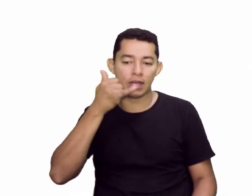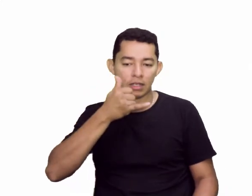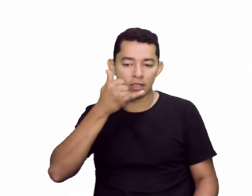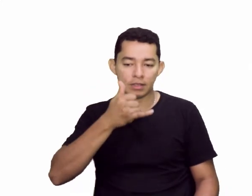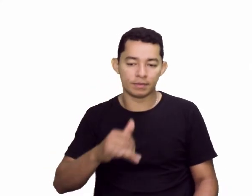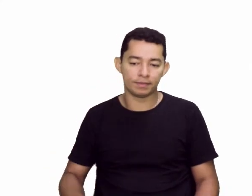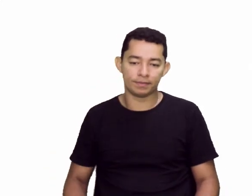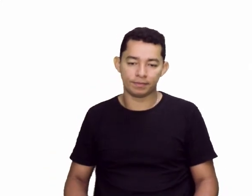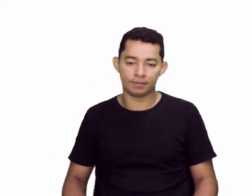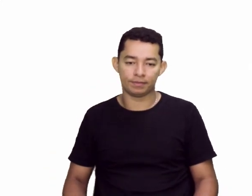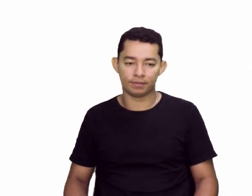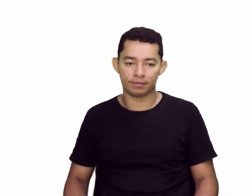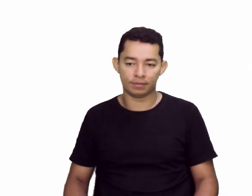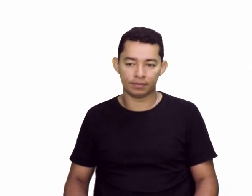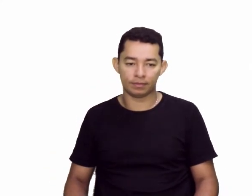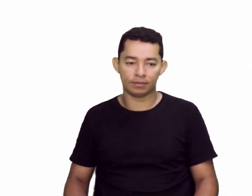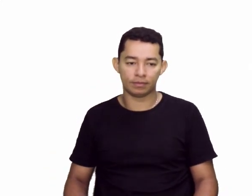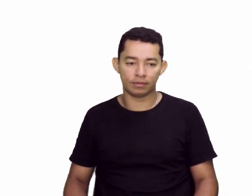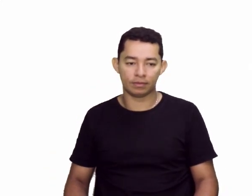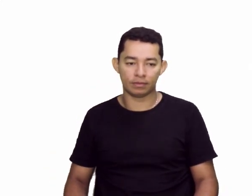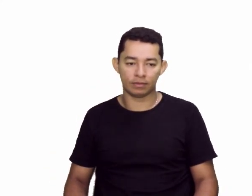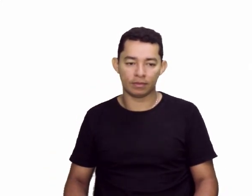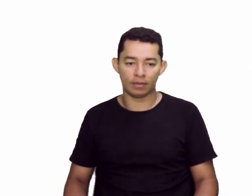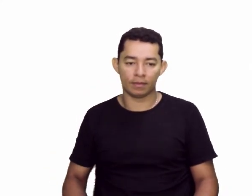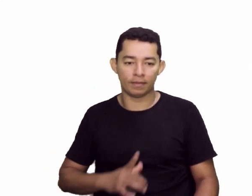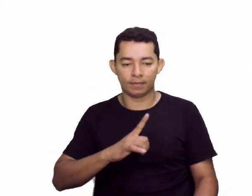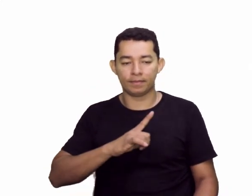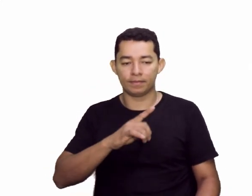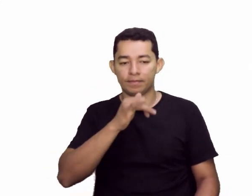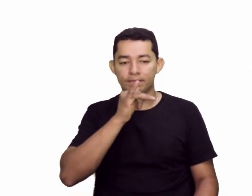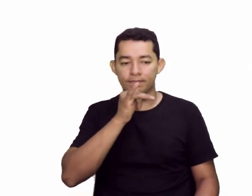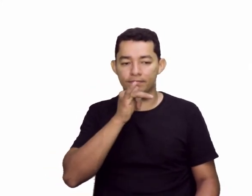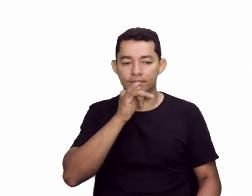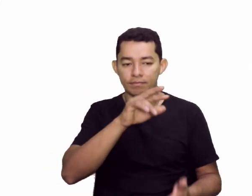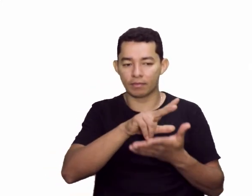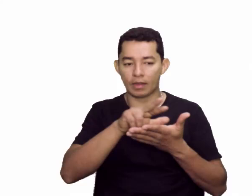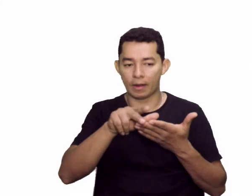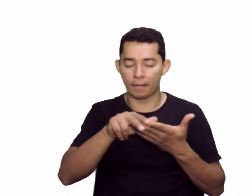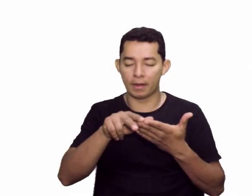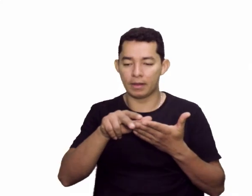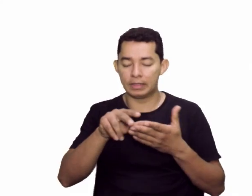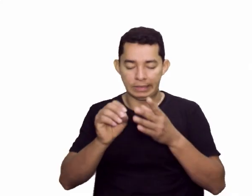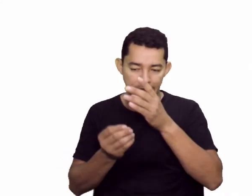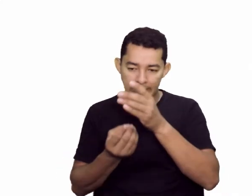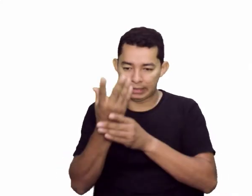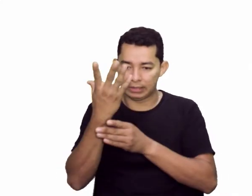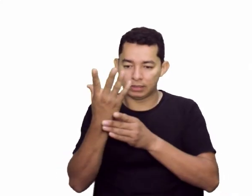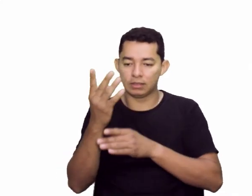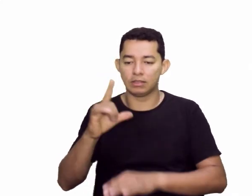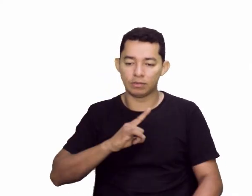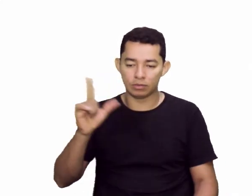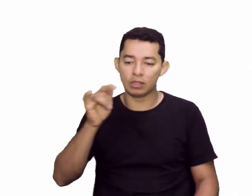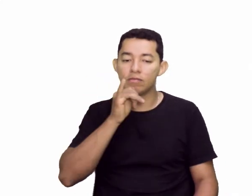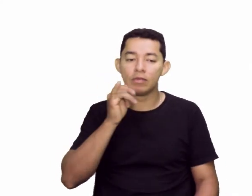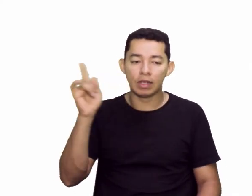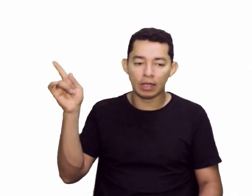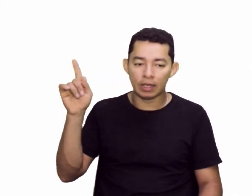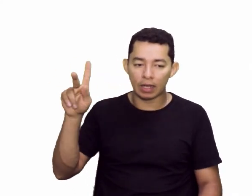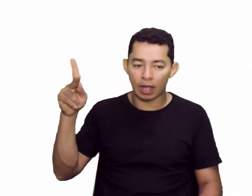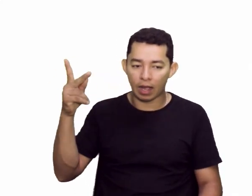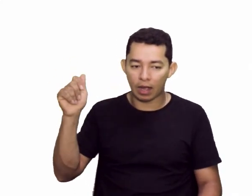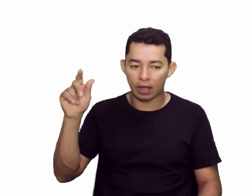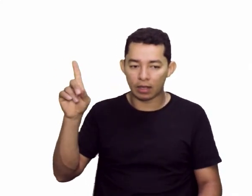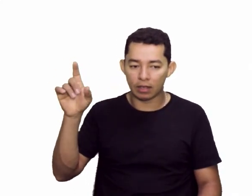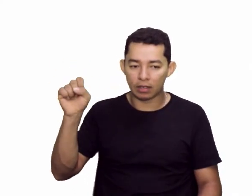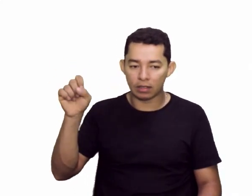teremos grandes estreias. Esse Redstone, que é um musical premiado nos